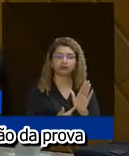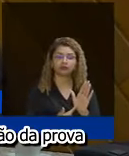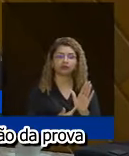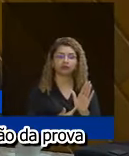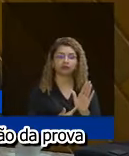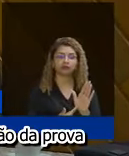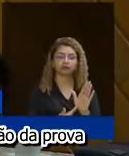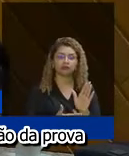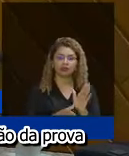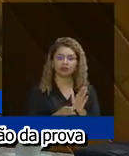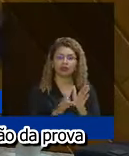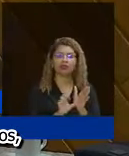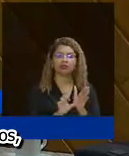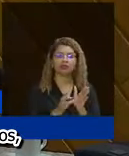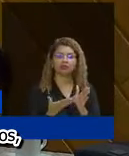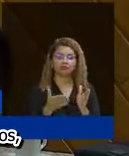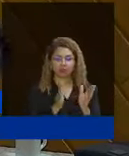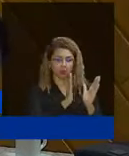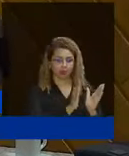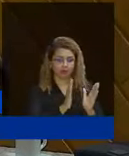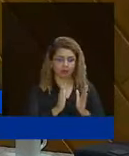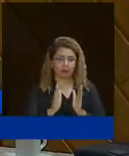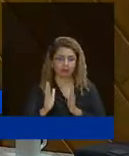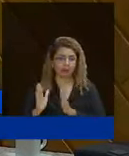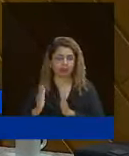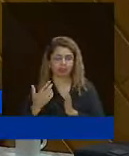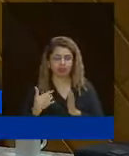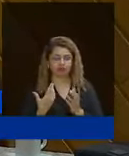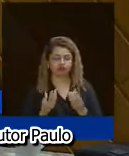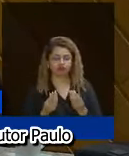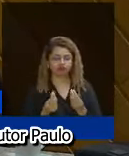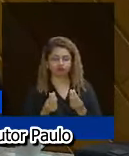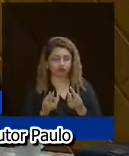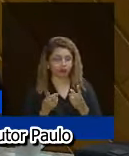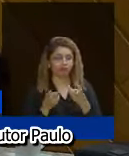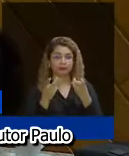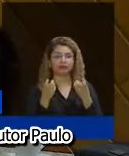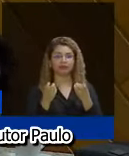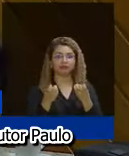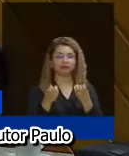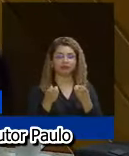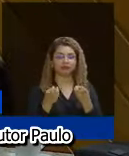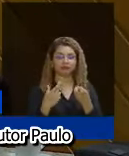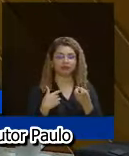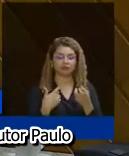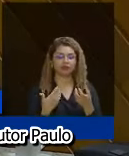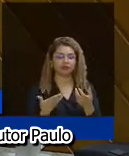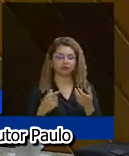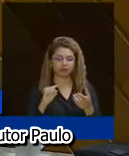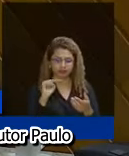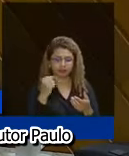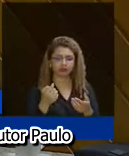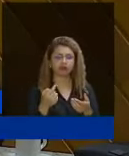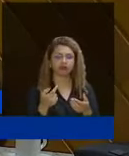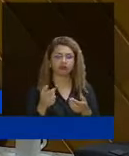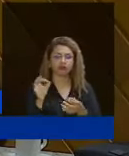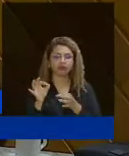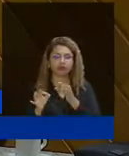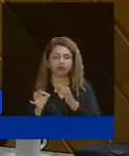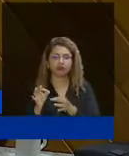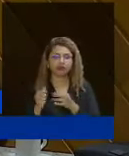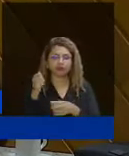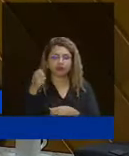foi apresentada no julgamento, mas não na ordem cronológica, que eu não observei, e, de fato, quem votou logo depois de mim, que foi o doutor Paulo